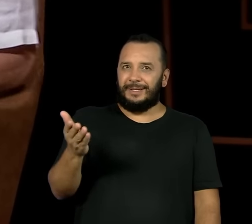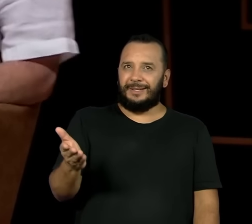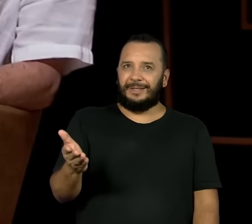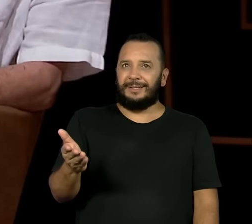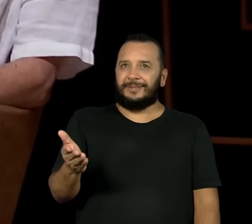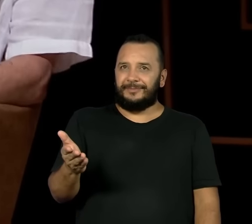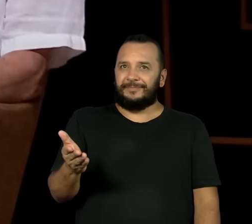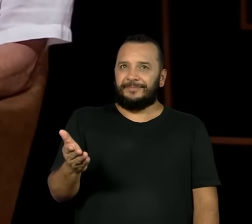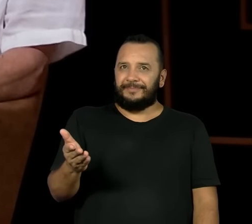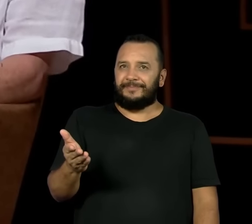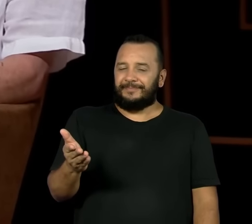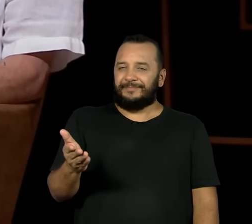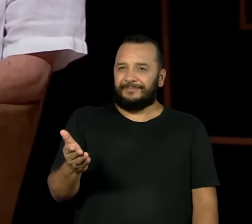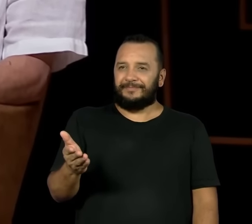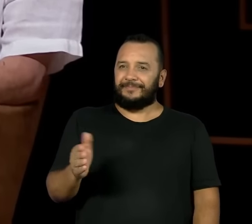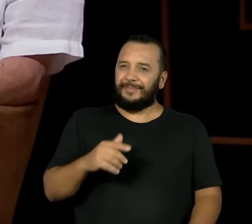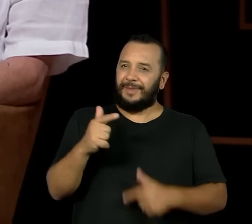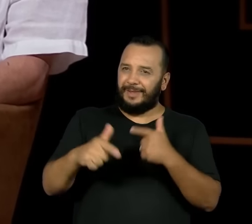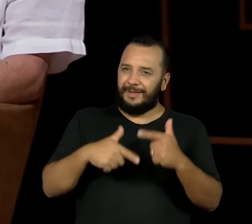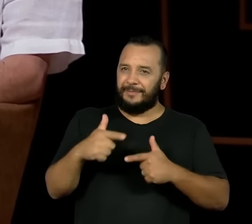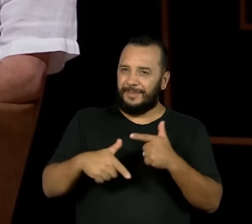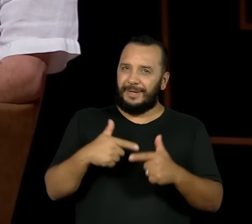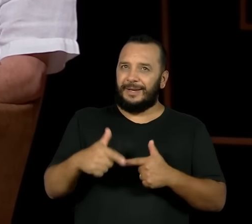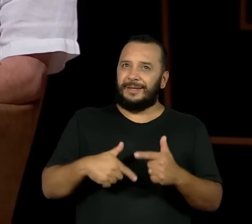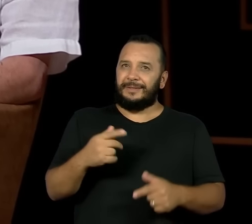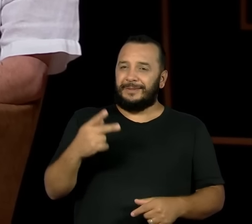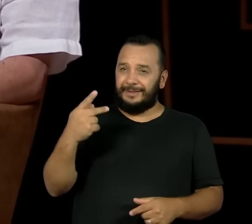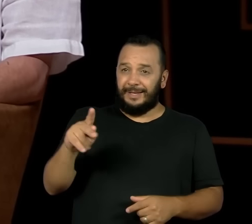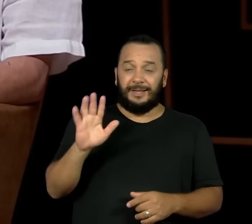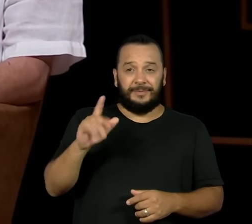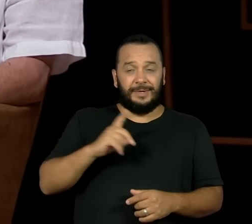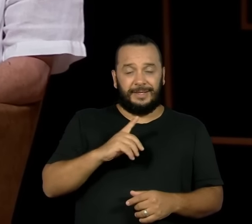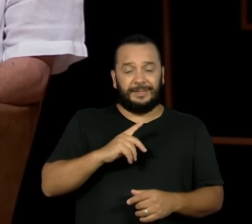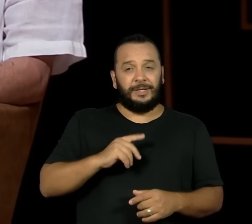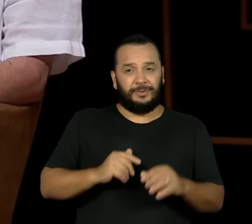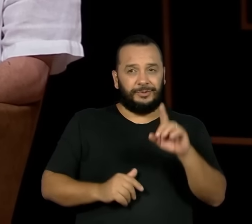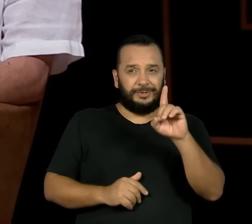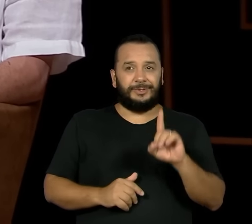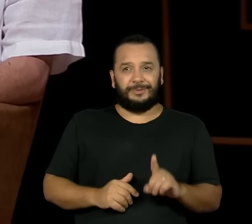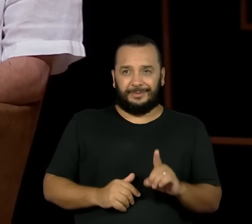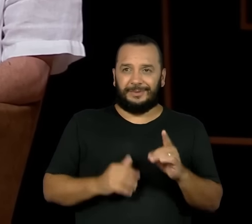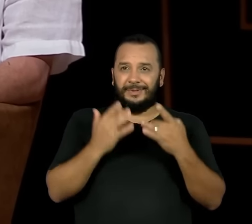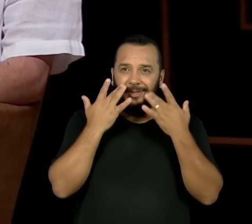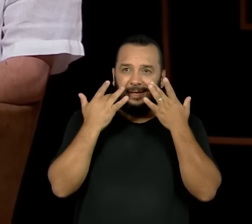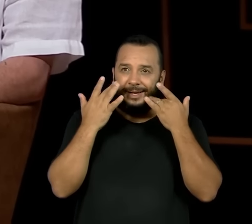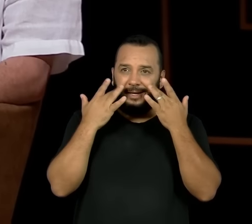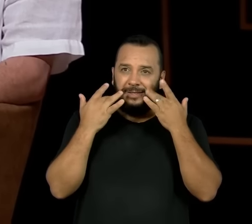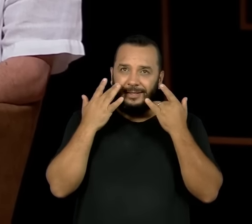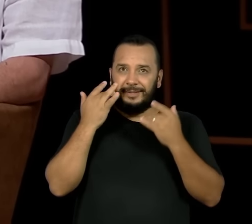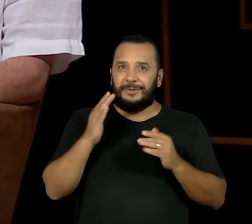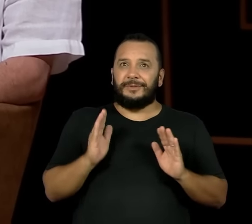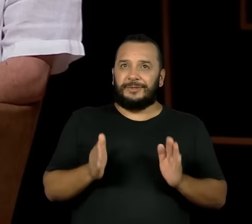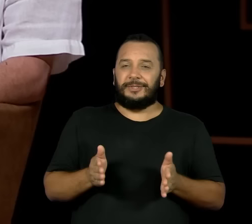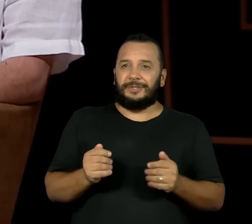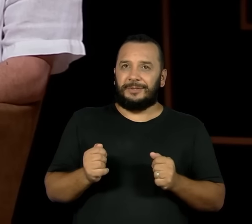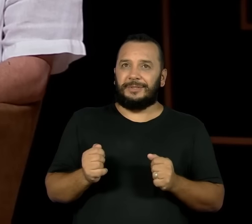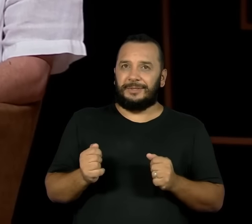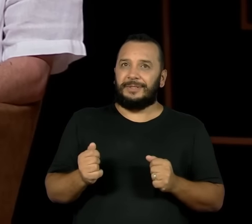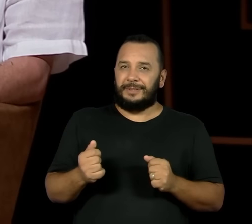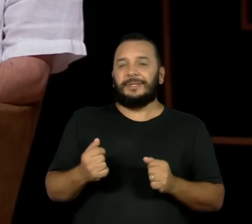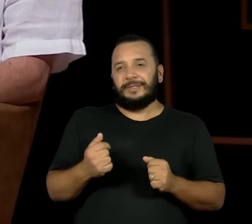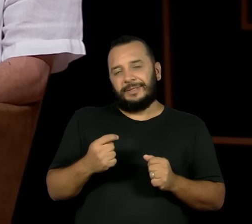e não só pelos trabalhos assim mas a peça que Eu dirigi eh eu tava